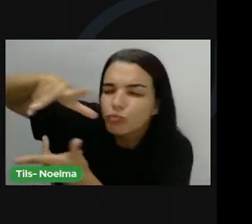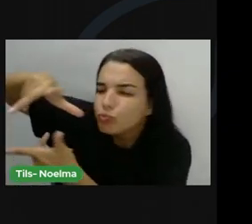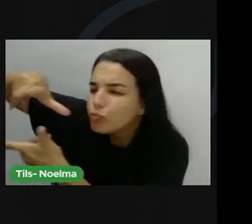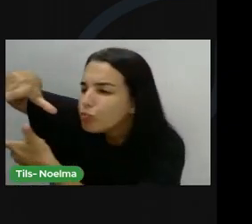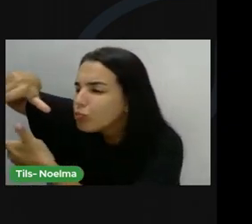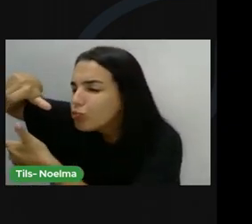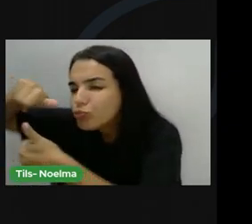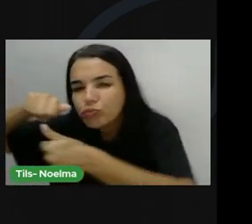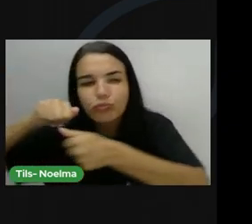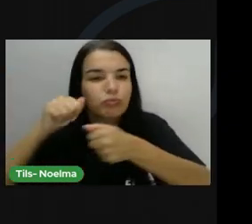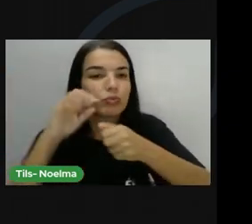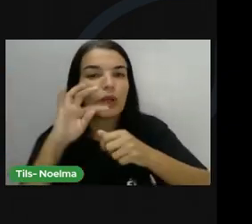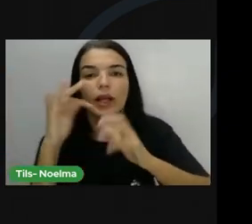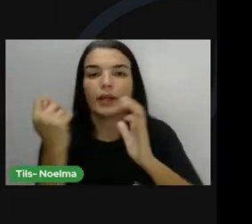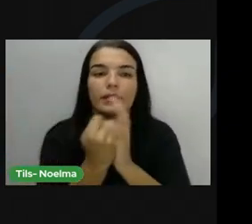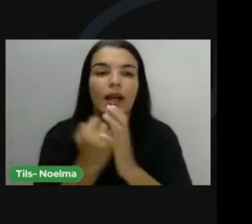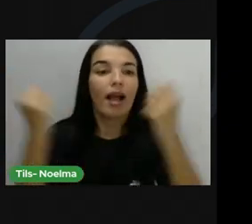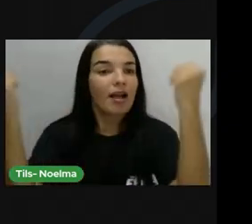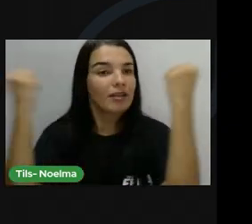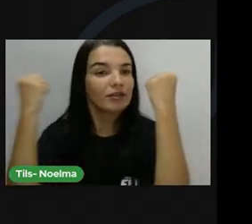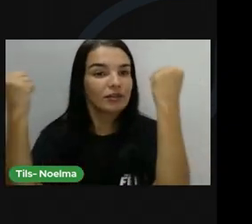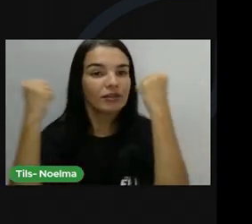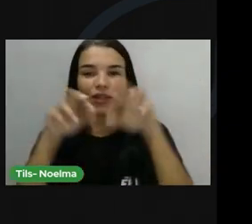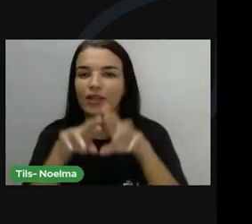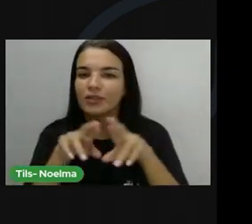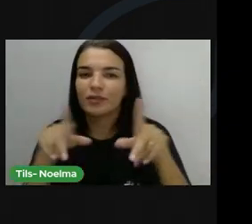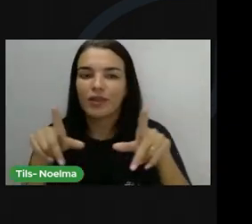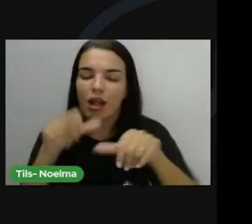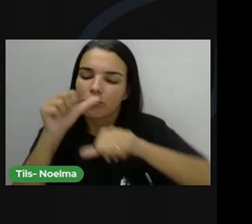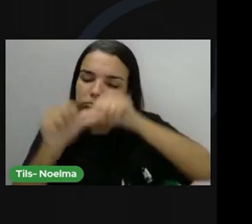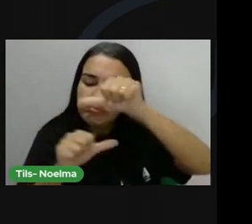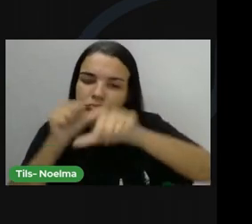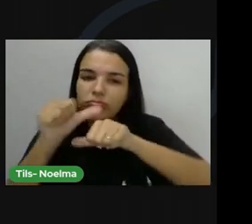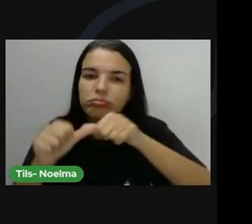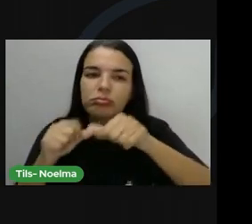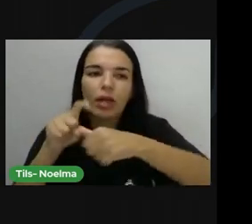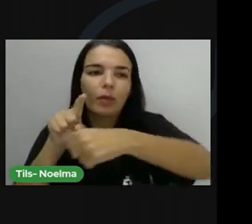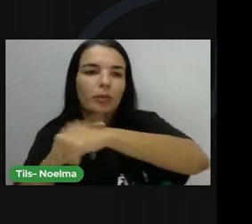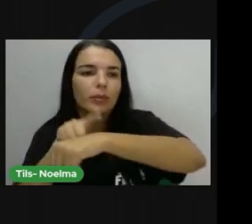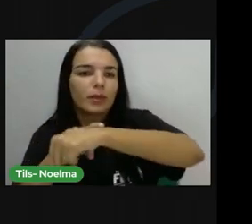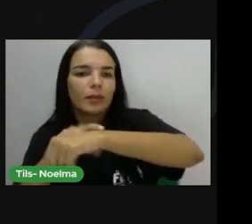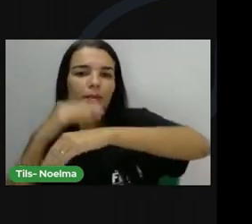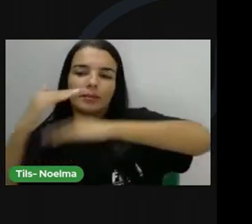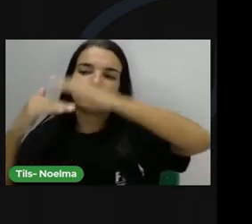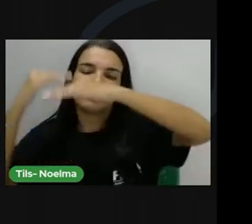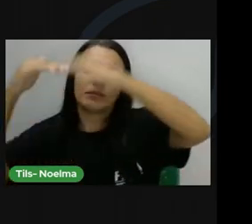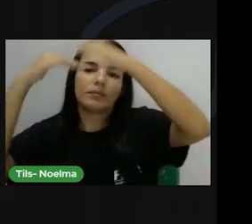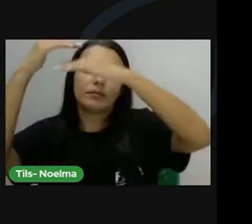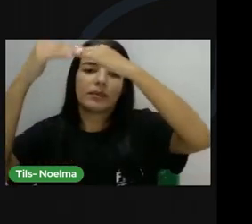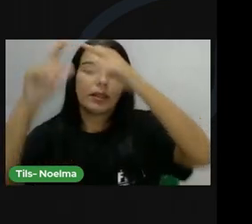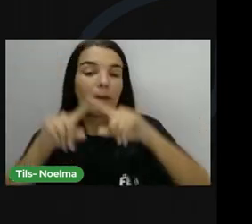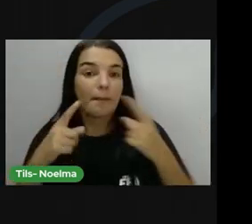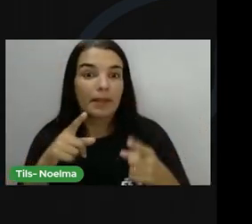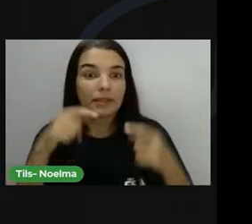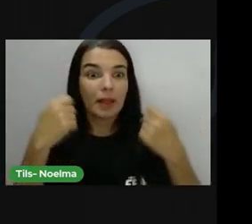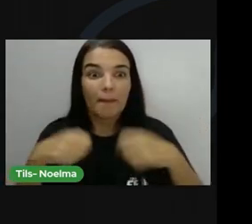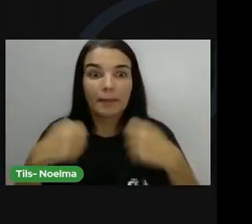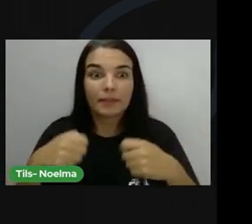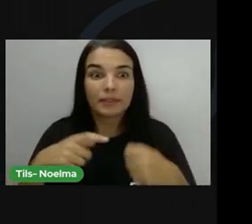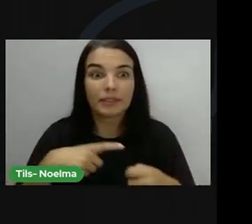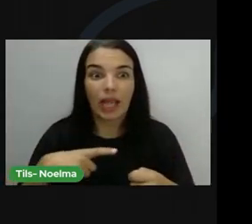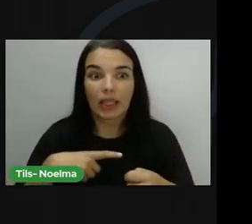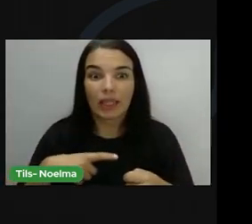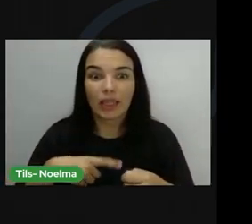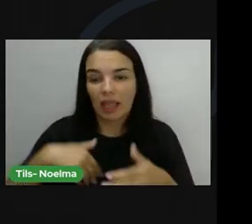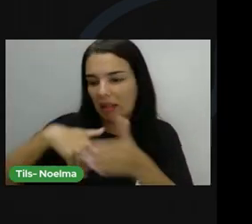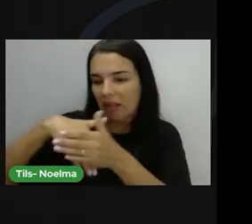diferentes formas de se exercitar, que foram evoluindo com o tempo. Mas não pensem que para fazer exercícios é preciso uma quadra oficial.